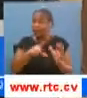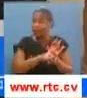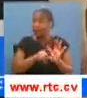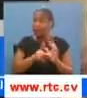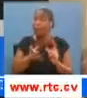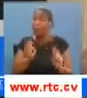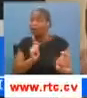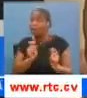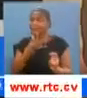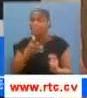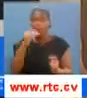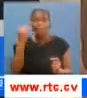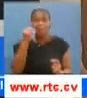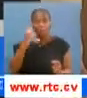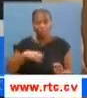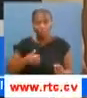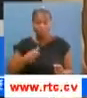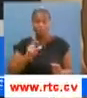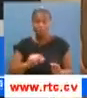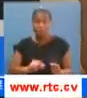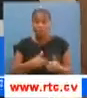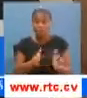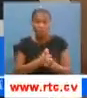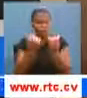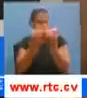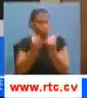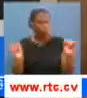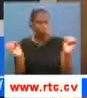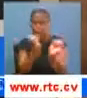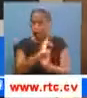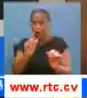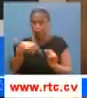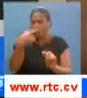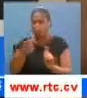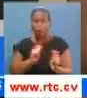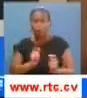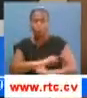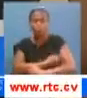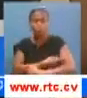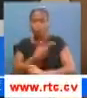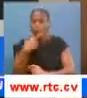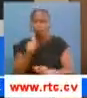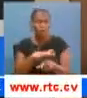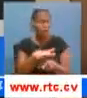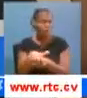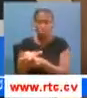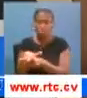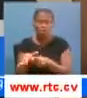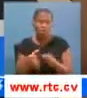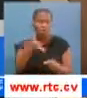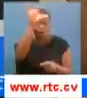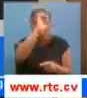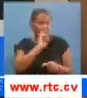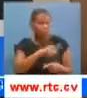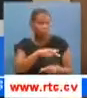que o BCV é totalmente autónomo, que nenhum órgão do poder deve influenciar, quer o